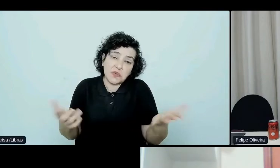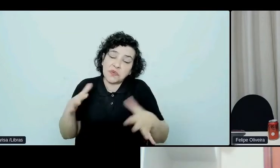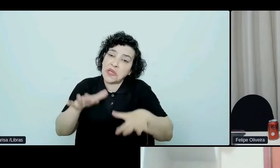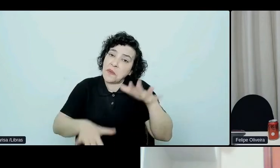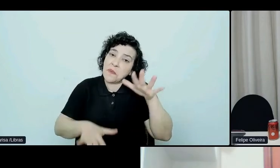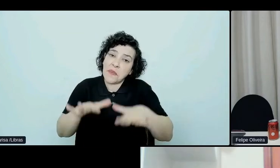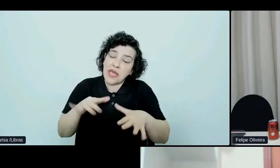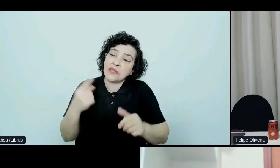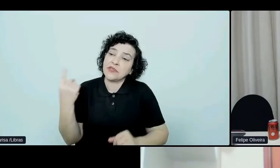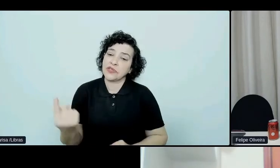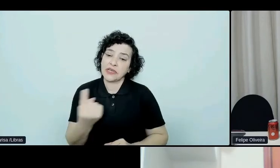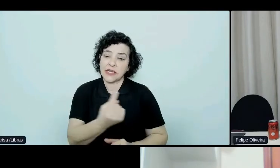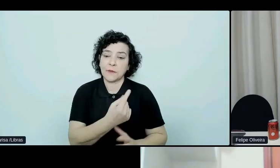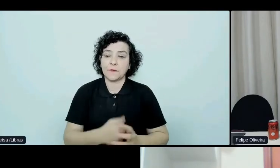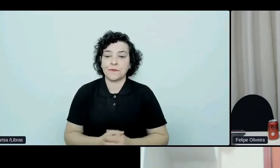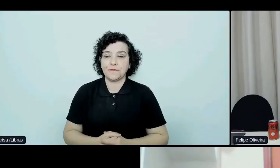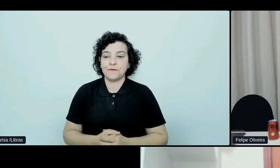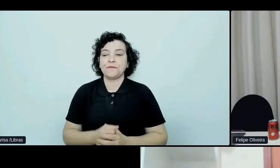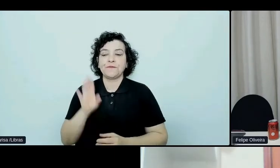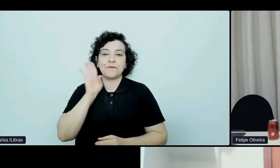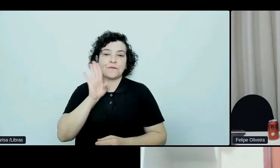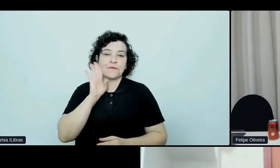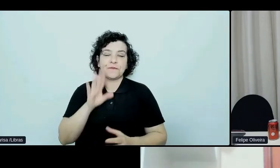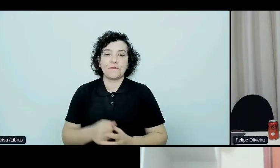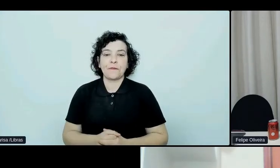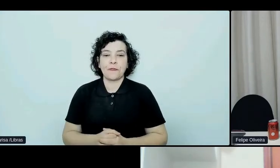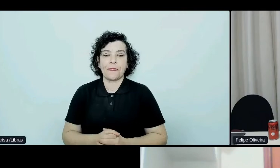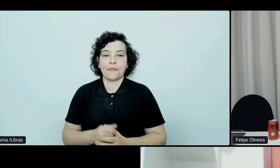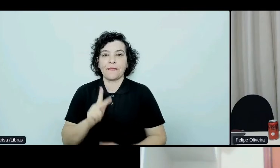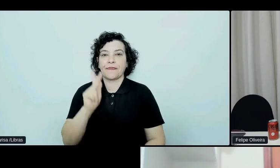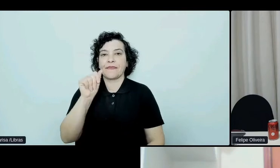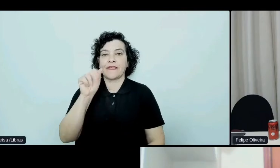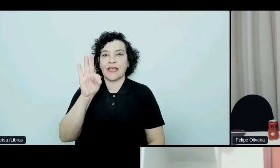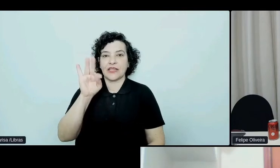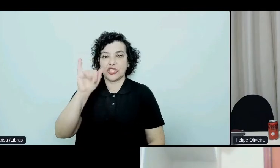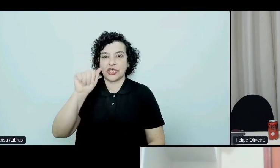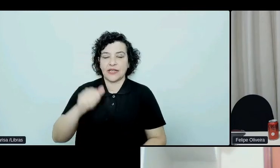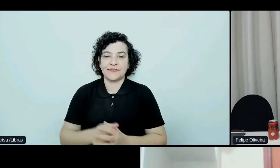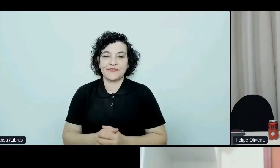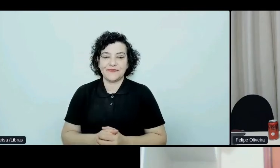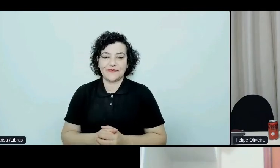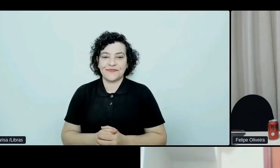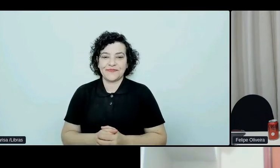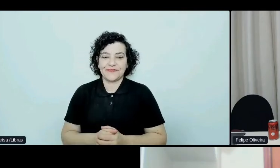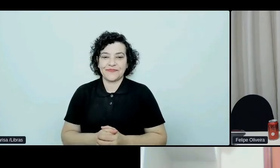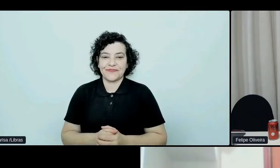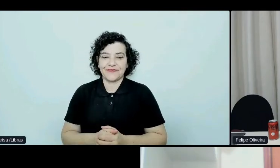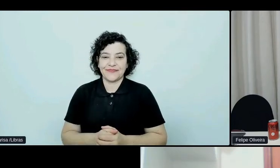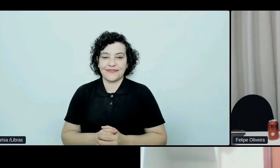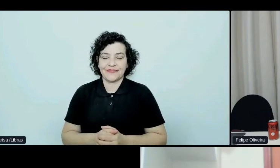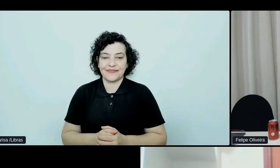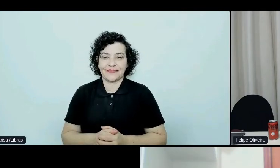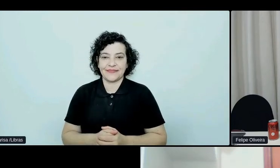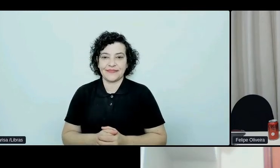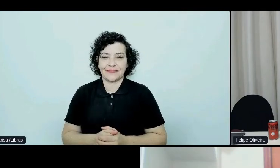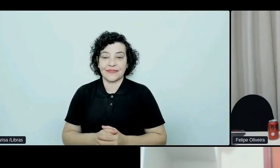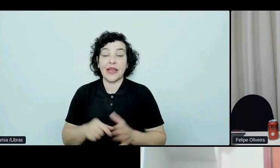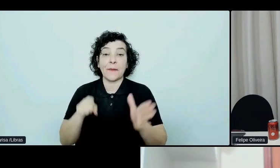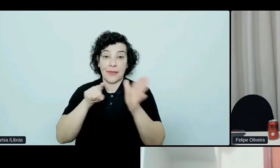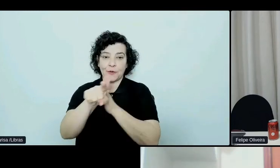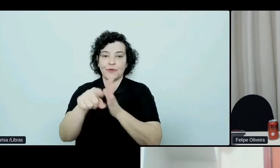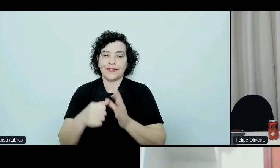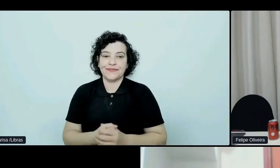das duas coisas. Mas são coisas que você vai organizando, você vai descobrindo quais são essas necessidades e você vai combinando isso. Então,